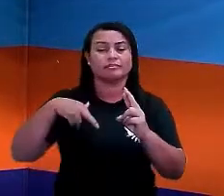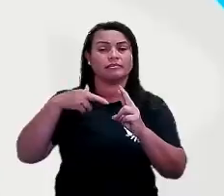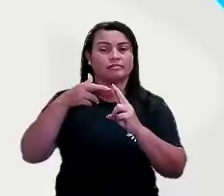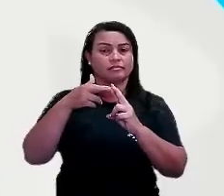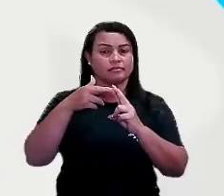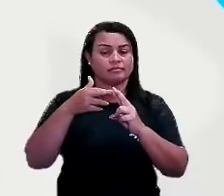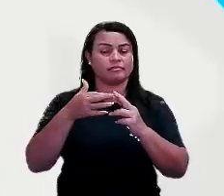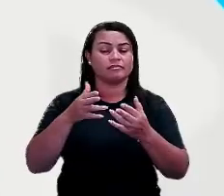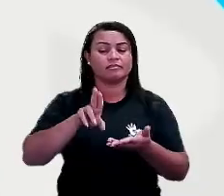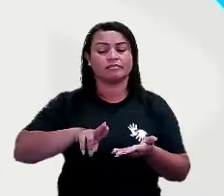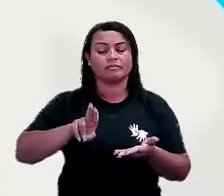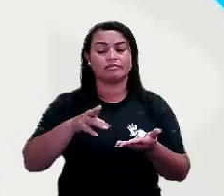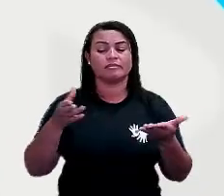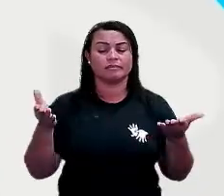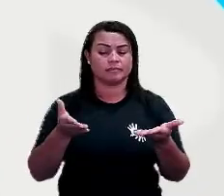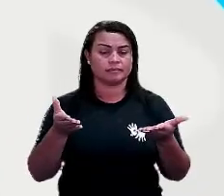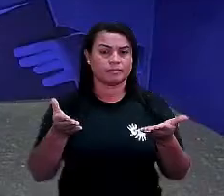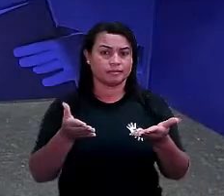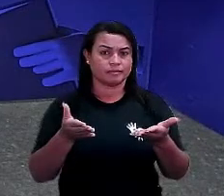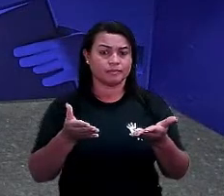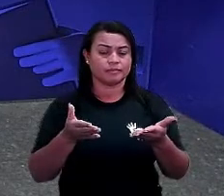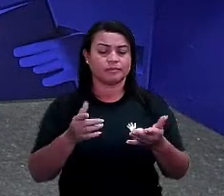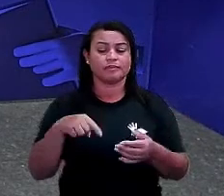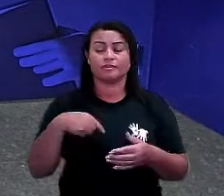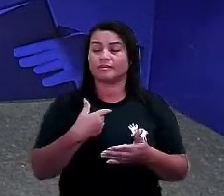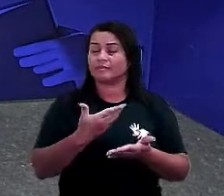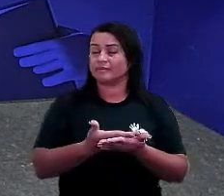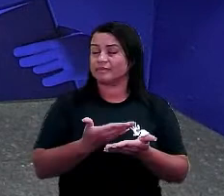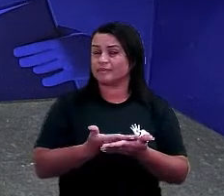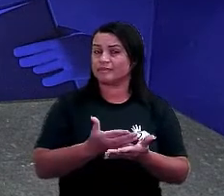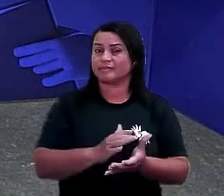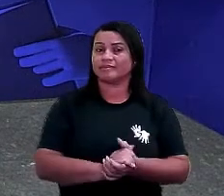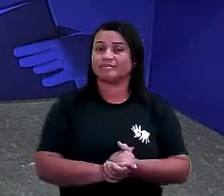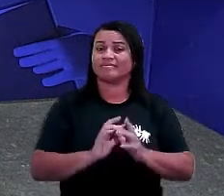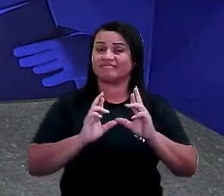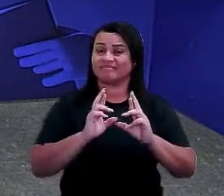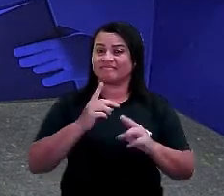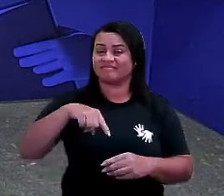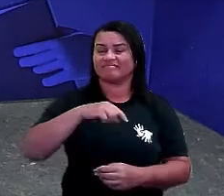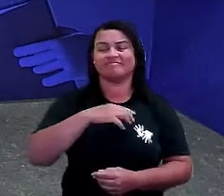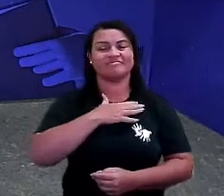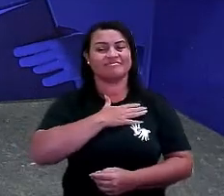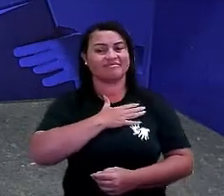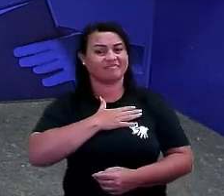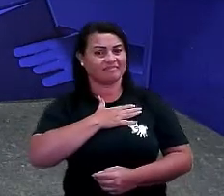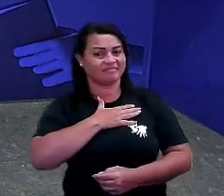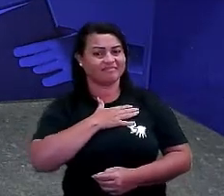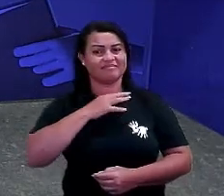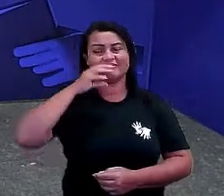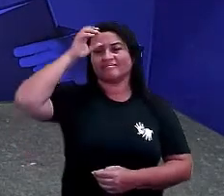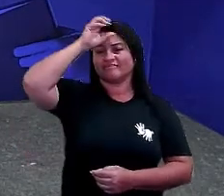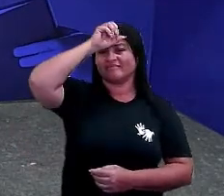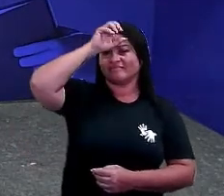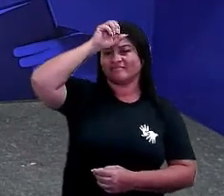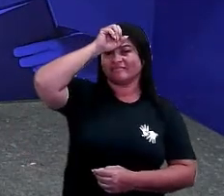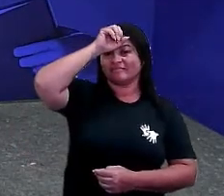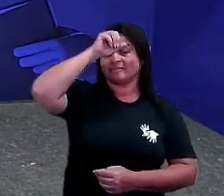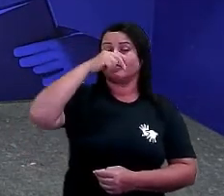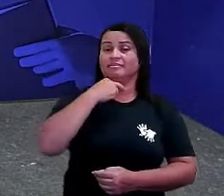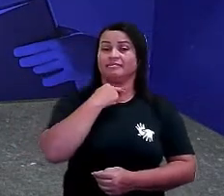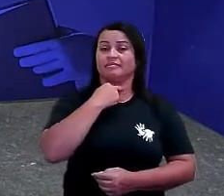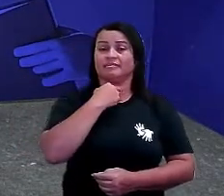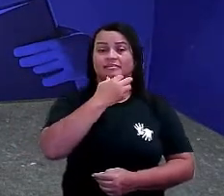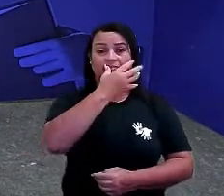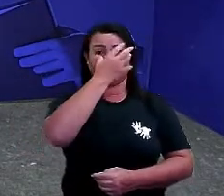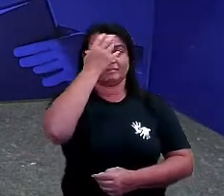referências utilizadas hoje. E essa foi a nossa aula de hoje. Eu espero que você tenha gostado, tenha aprendido. E não